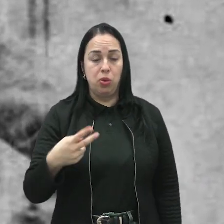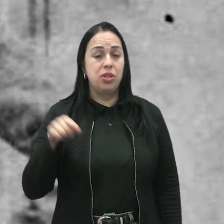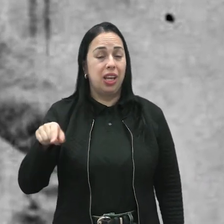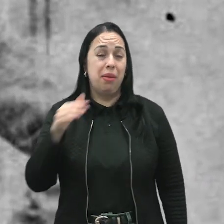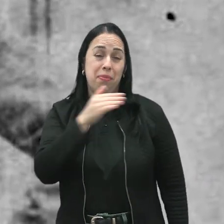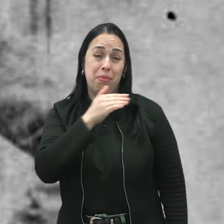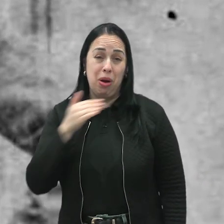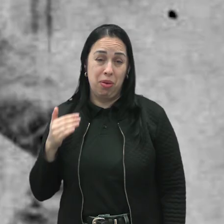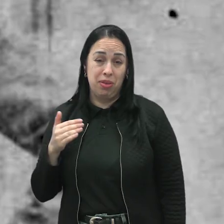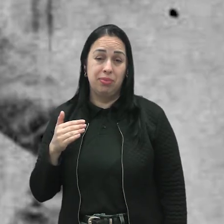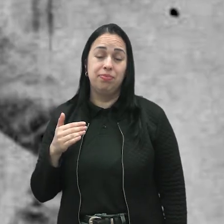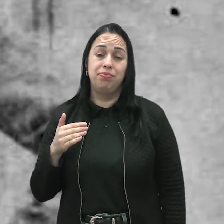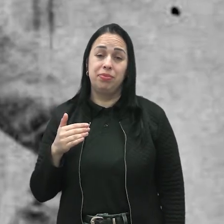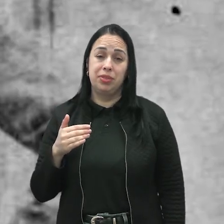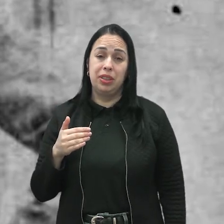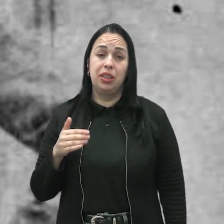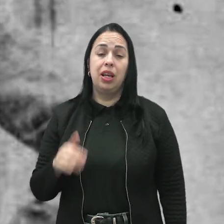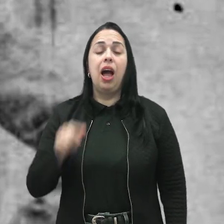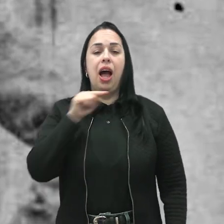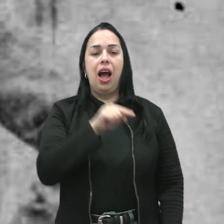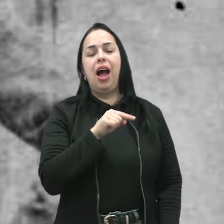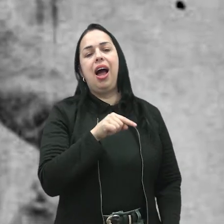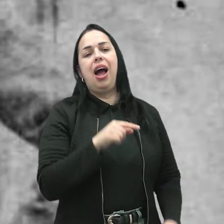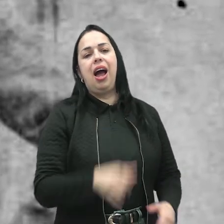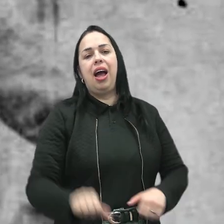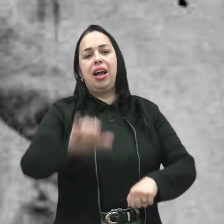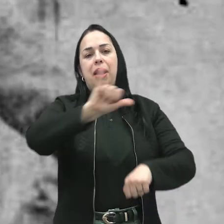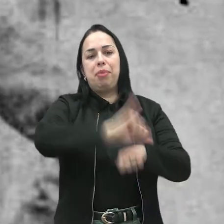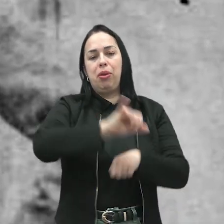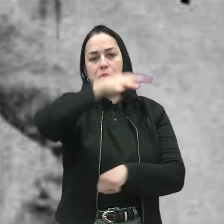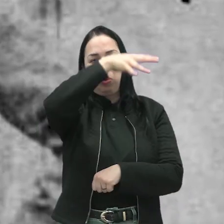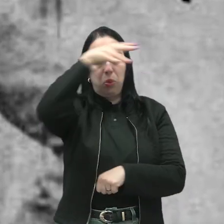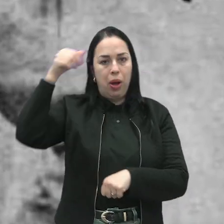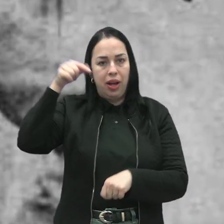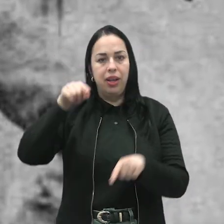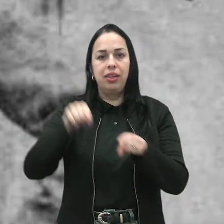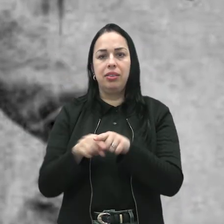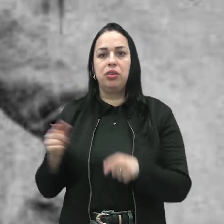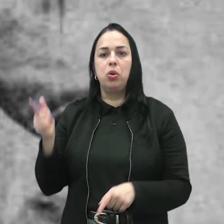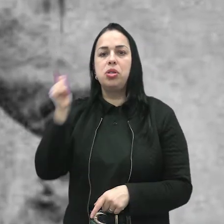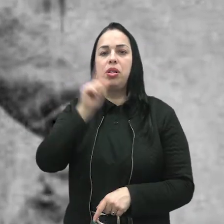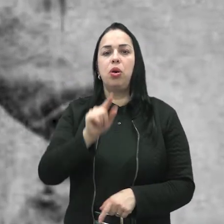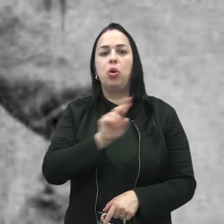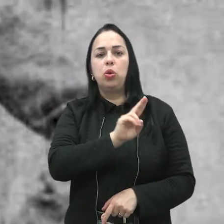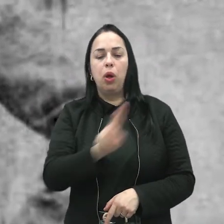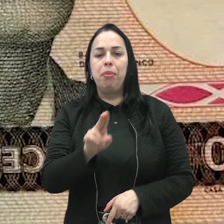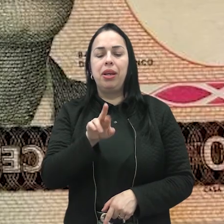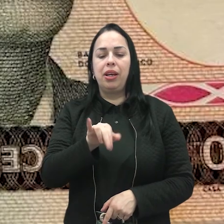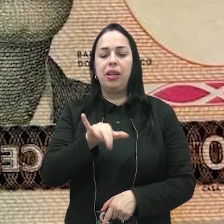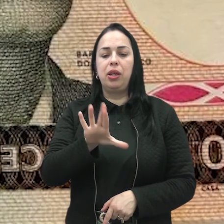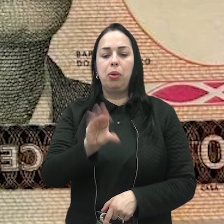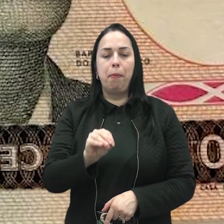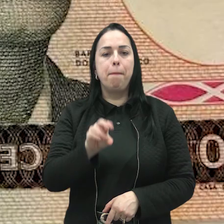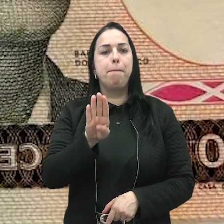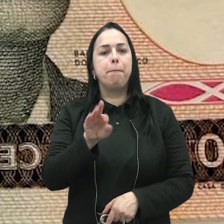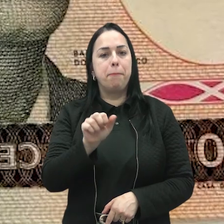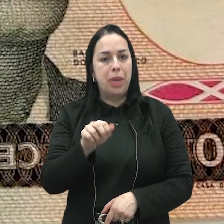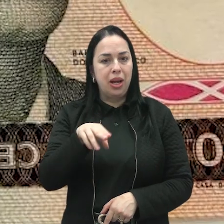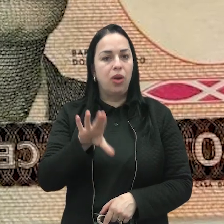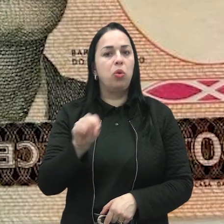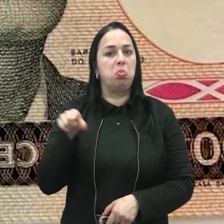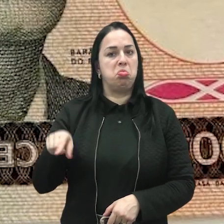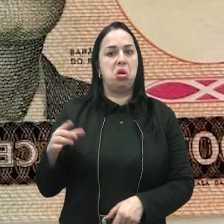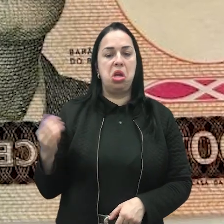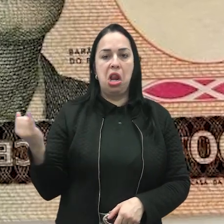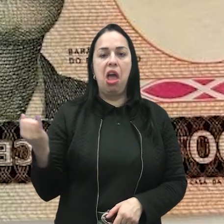1912, ano da sua morte, quando a capital do Acre passou a ser denominada Rio Branco. A figura dele foi